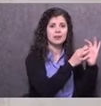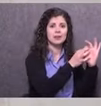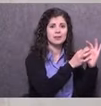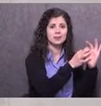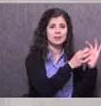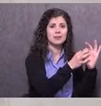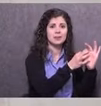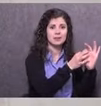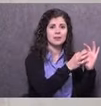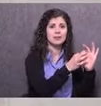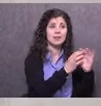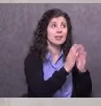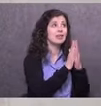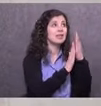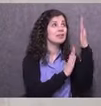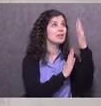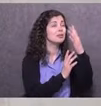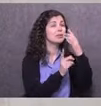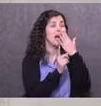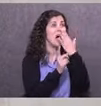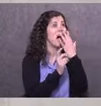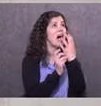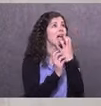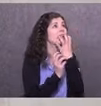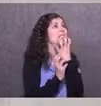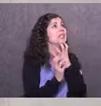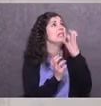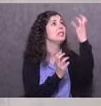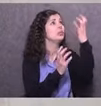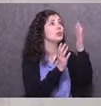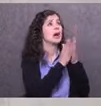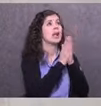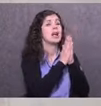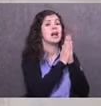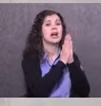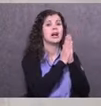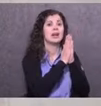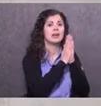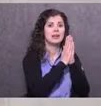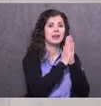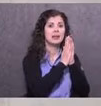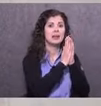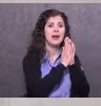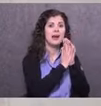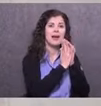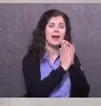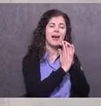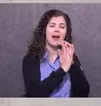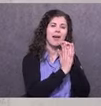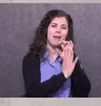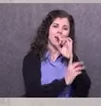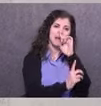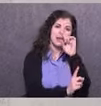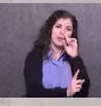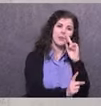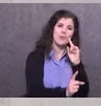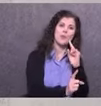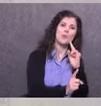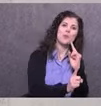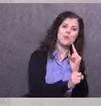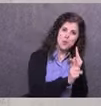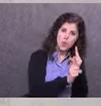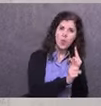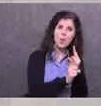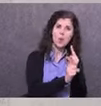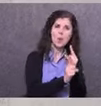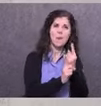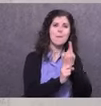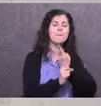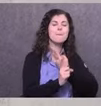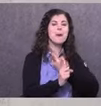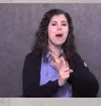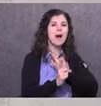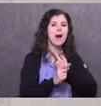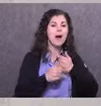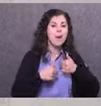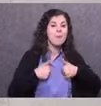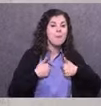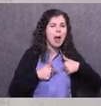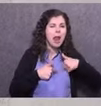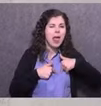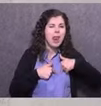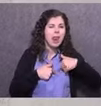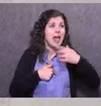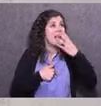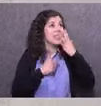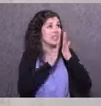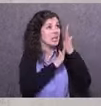Nosso grito a Deus deve ser ao mesmo tempo um grito que penetra no nosso próprio